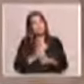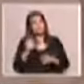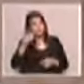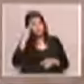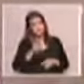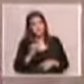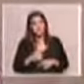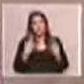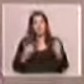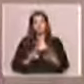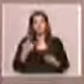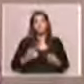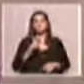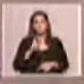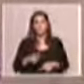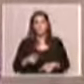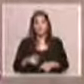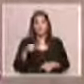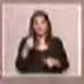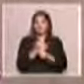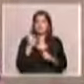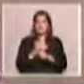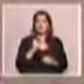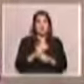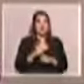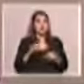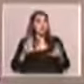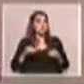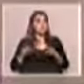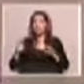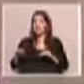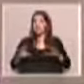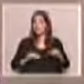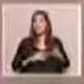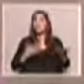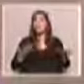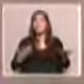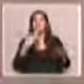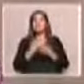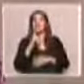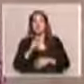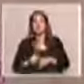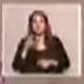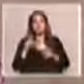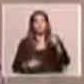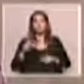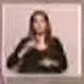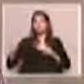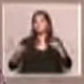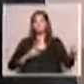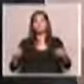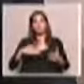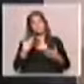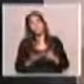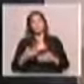vezes, João Nunes, o abandonar destas atividades provocam o despovoamento, a desertificação, com todos os problemas inerentes. Sim, exato. E os